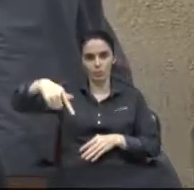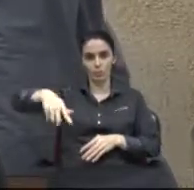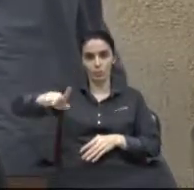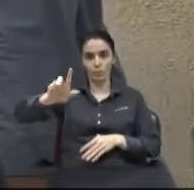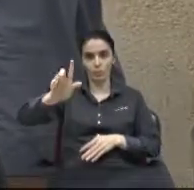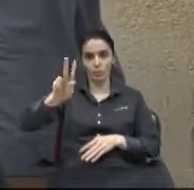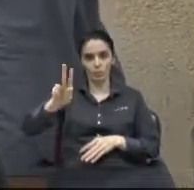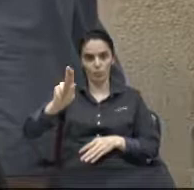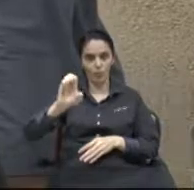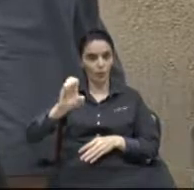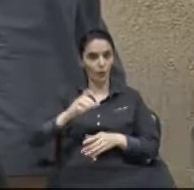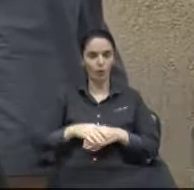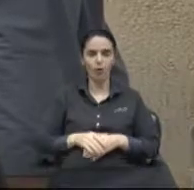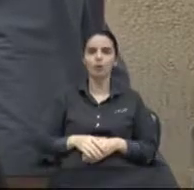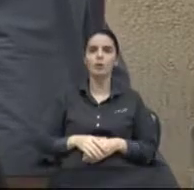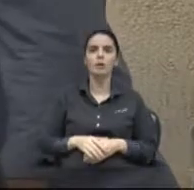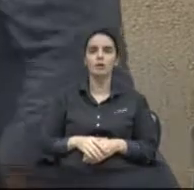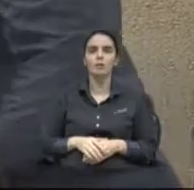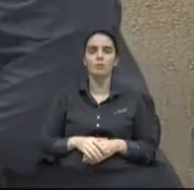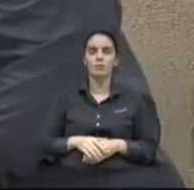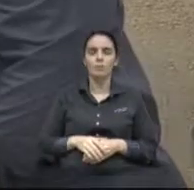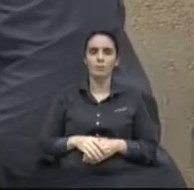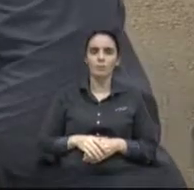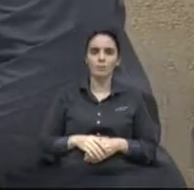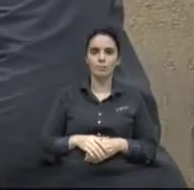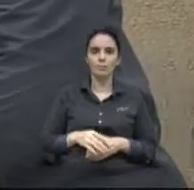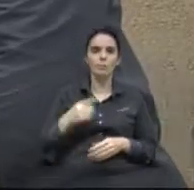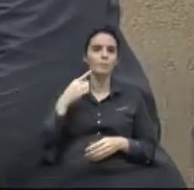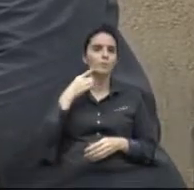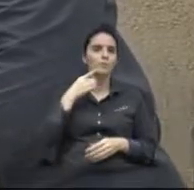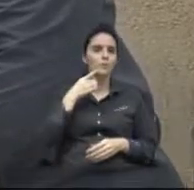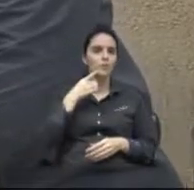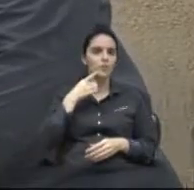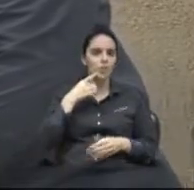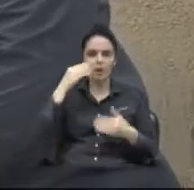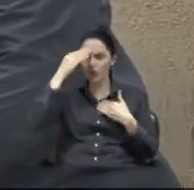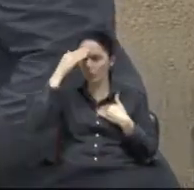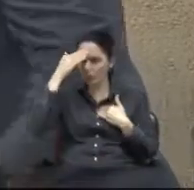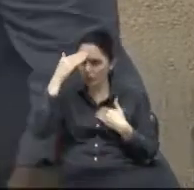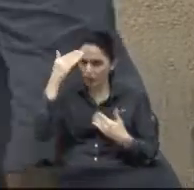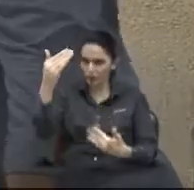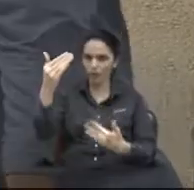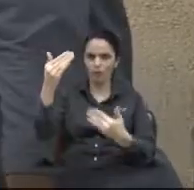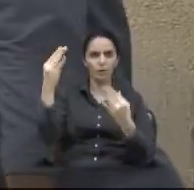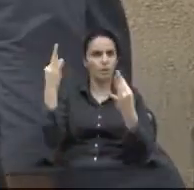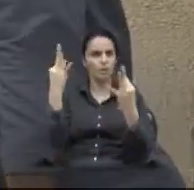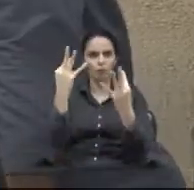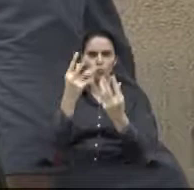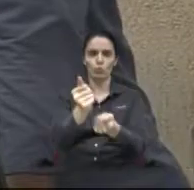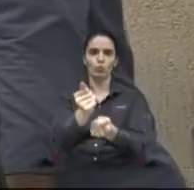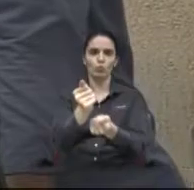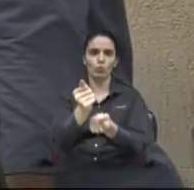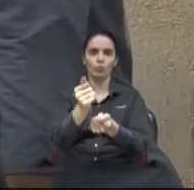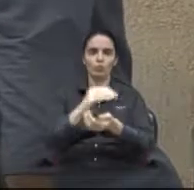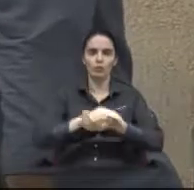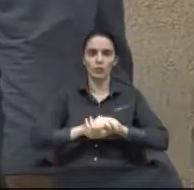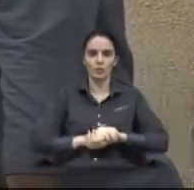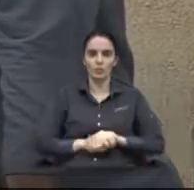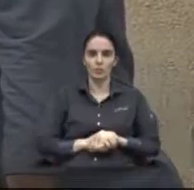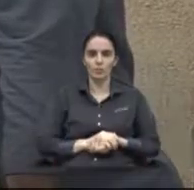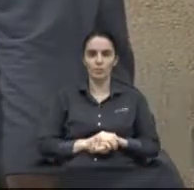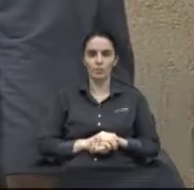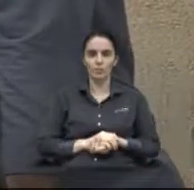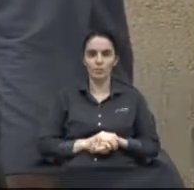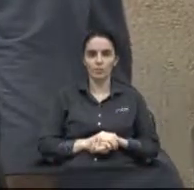dedicam em prol da polícia militar então fica aqui o meu agradecimento a todos meu agradecimento a